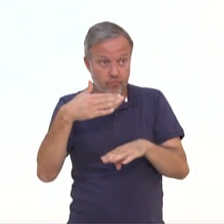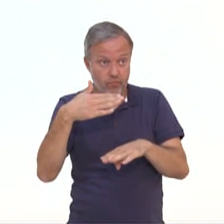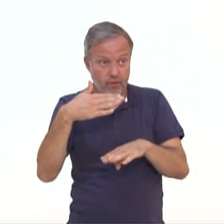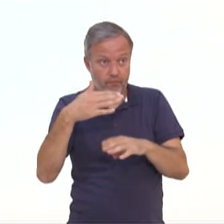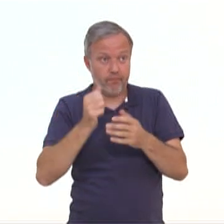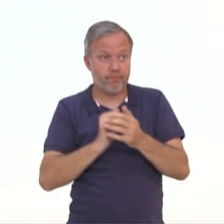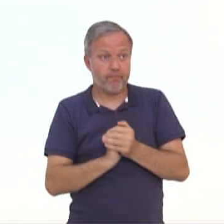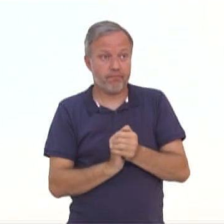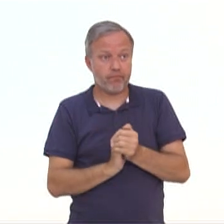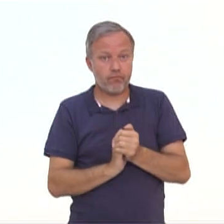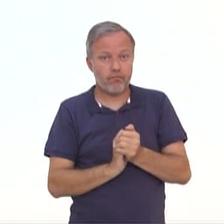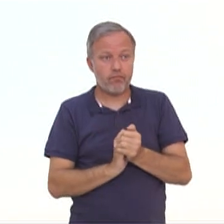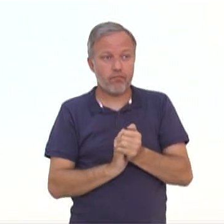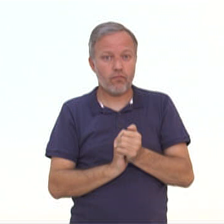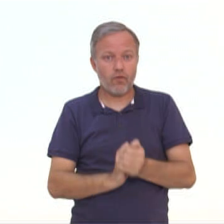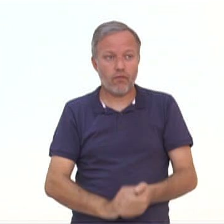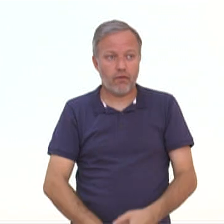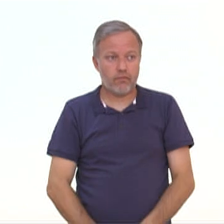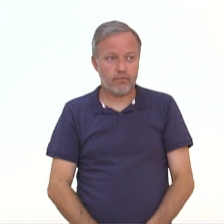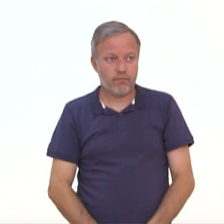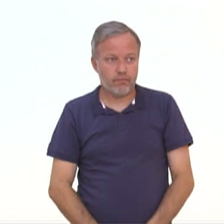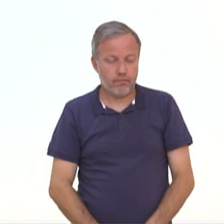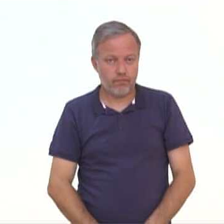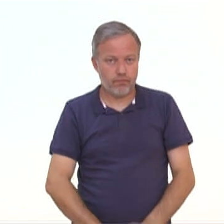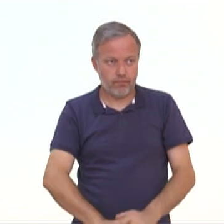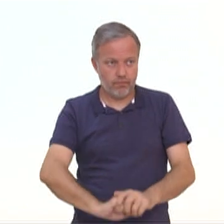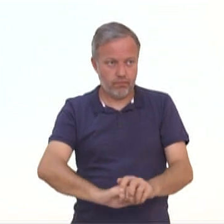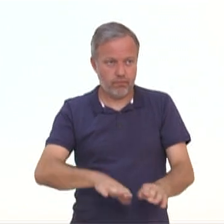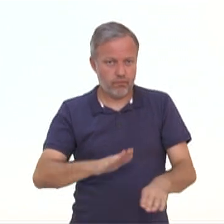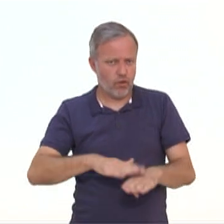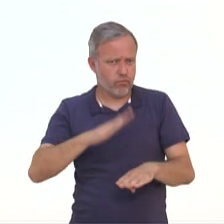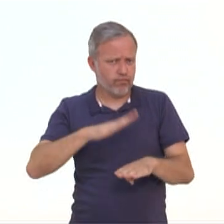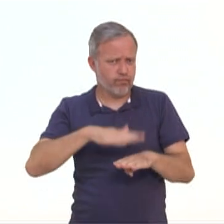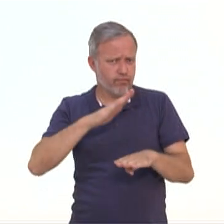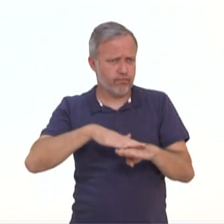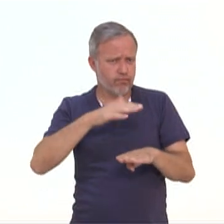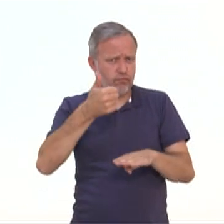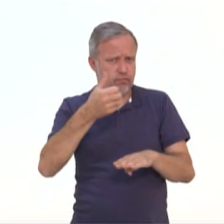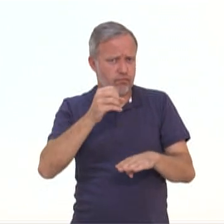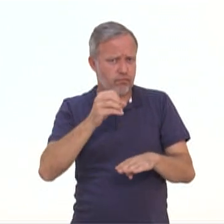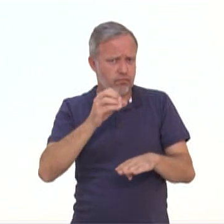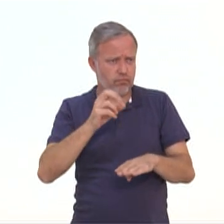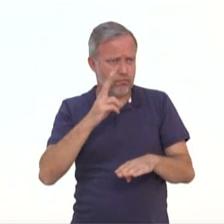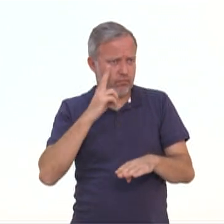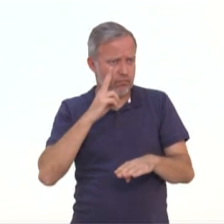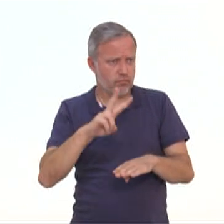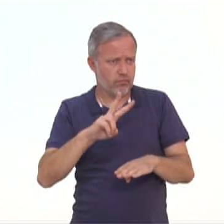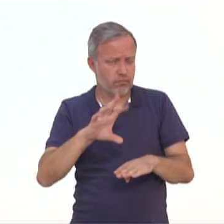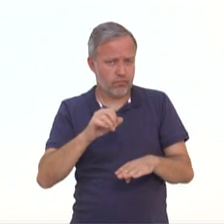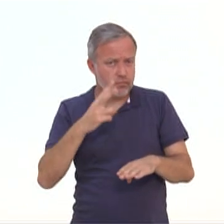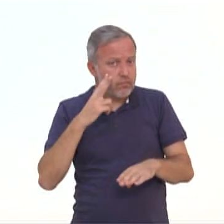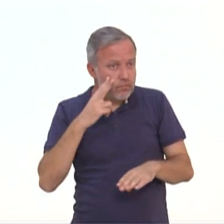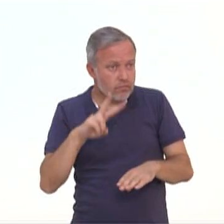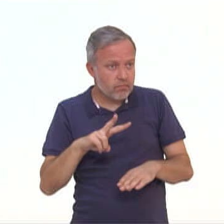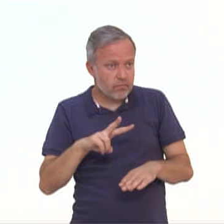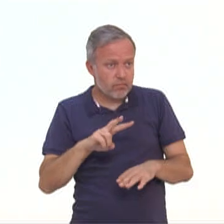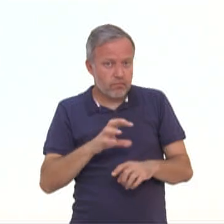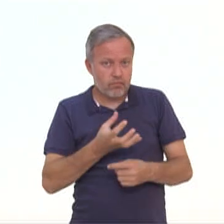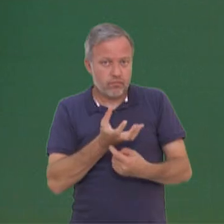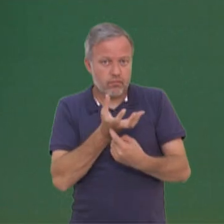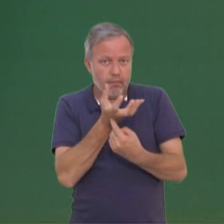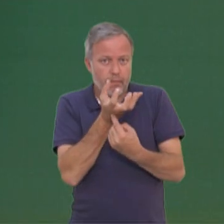diferentes. E aí, se eu aumentar mais vezes, para cerca de 100 vezes, eu vou conseguir enxergar